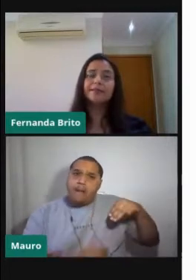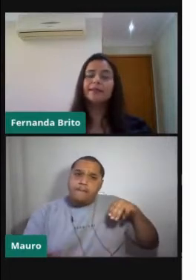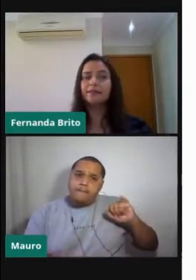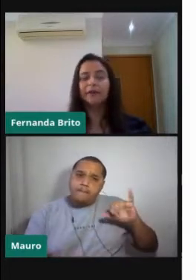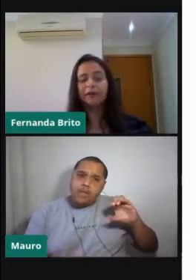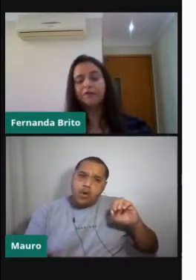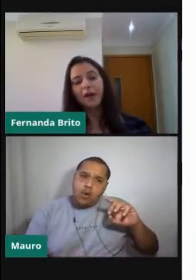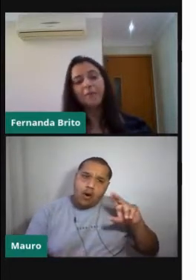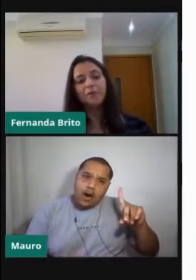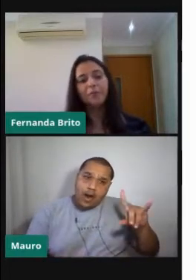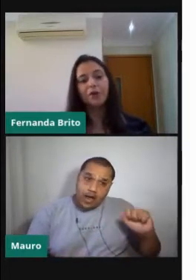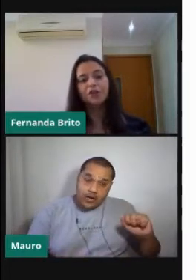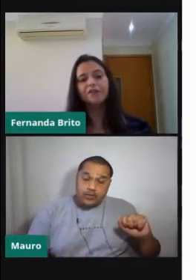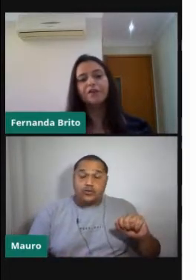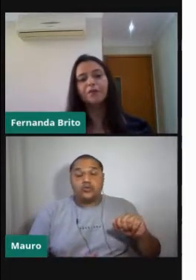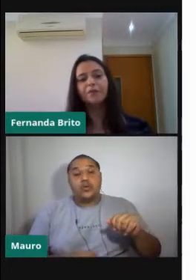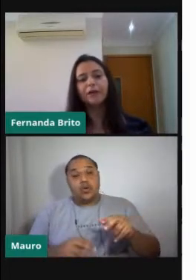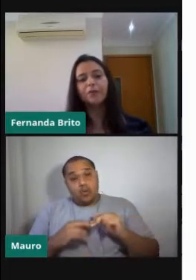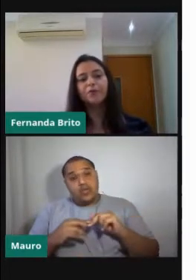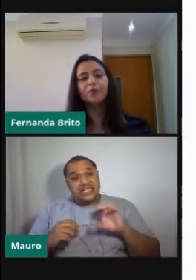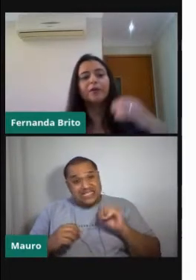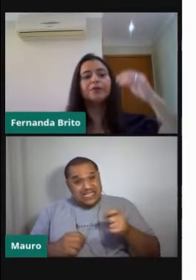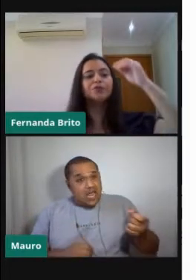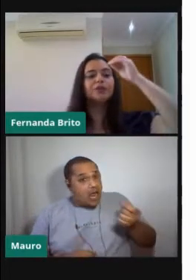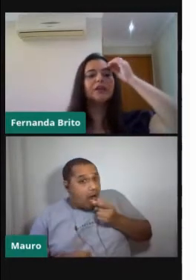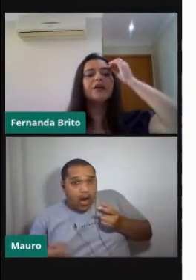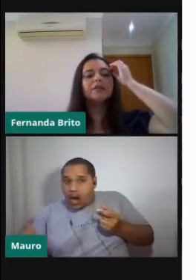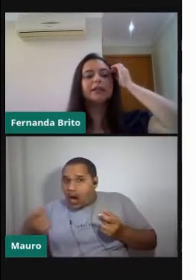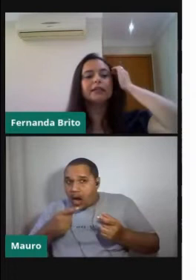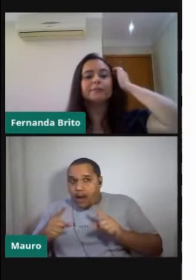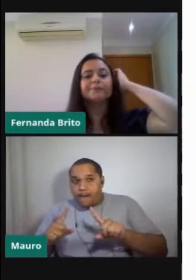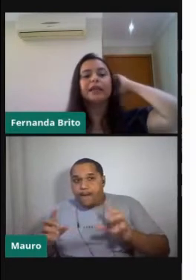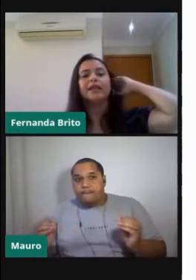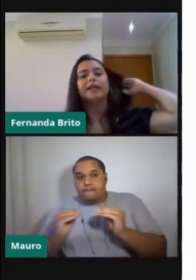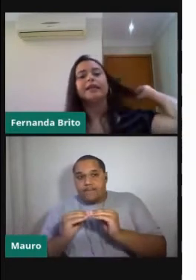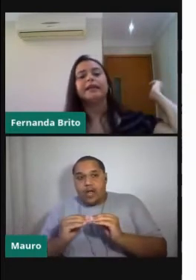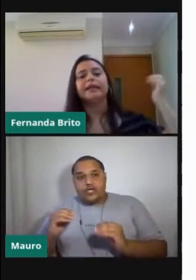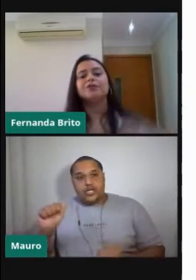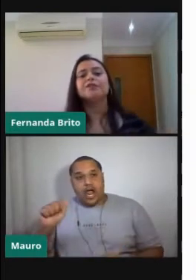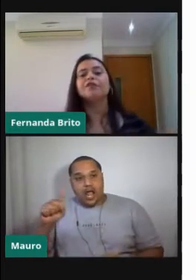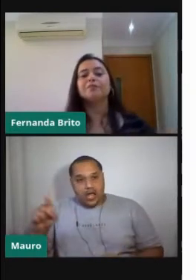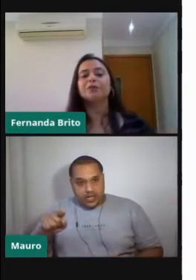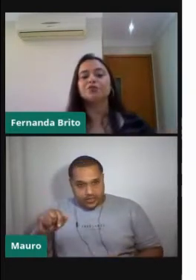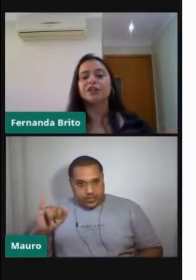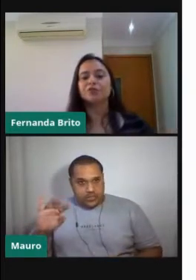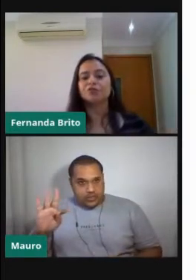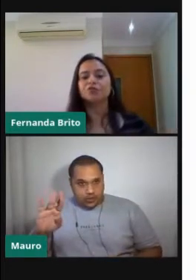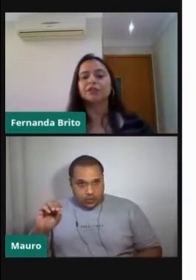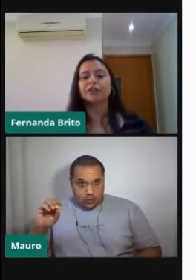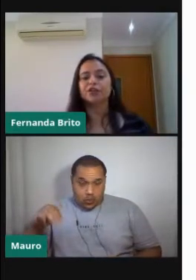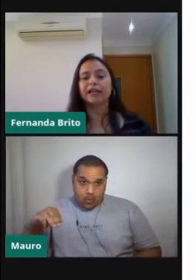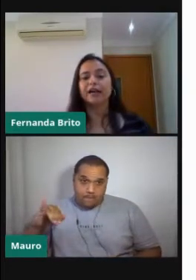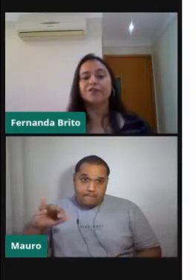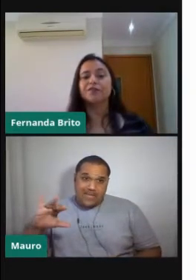azitromicina, que também é um fármaco que pode levar ao prolongamento do intervalo QT. o desenvolvimento de reações cutâneas graves,